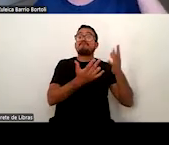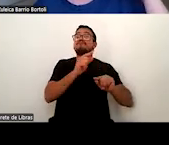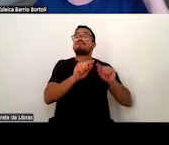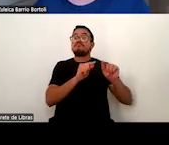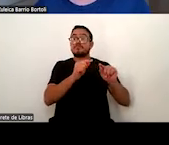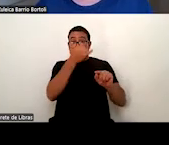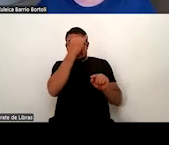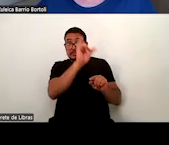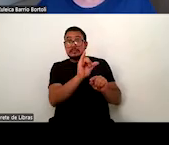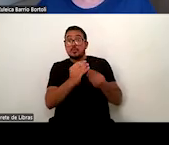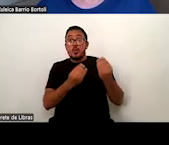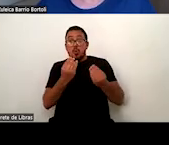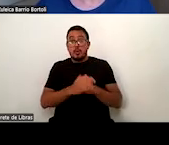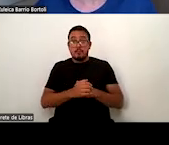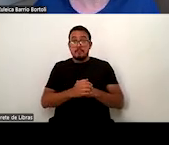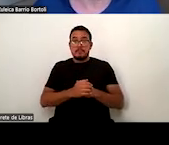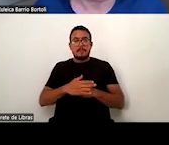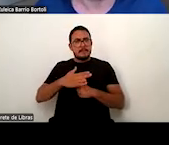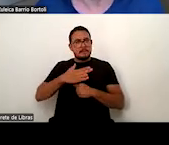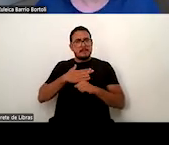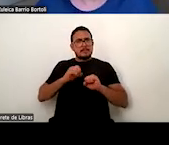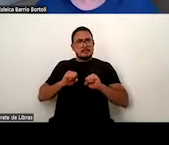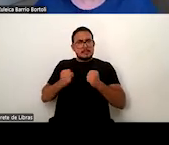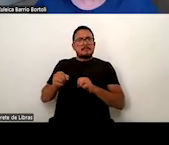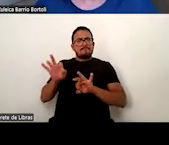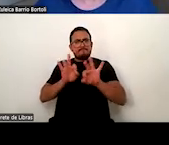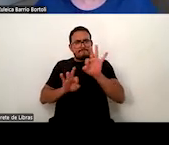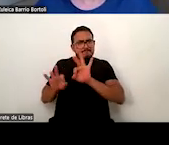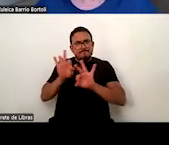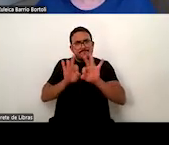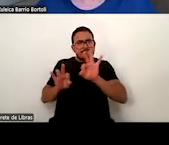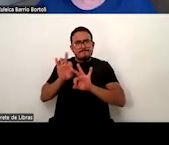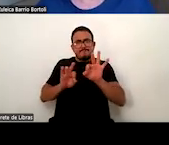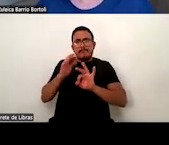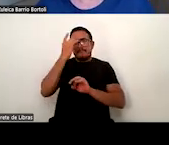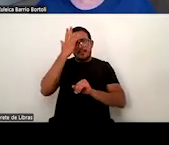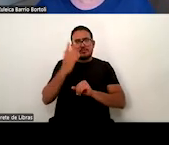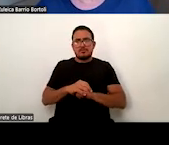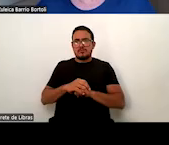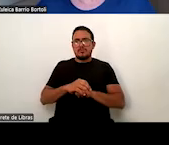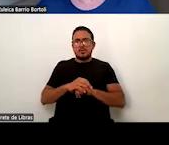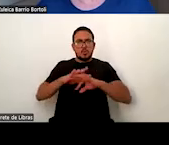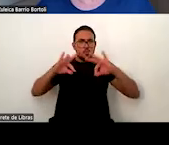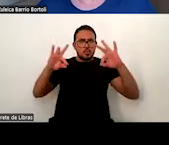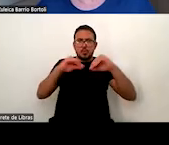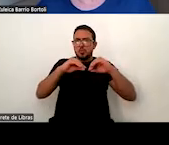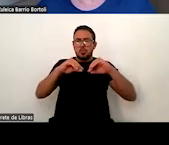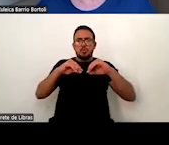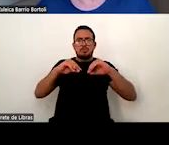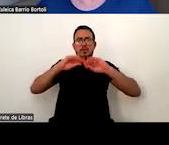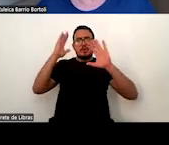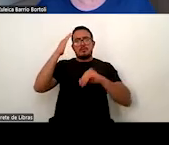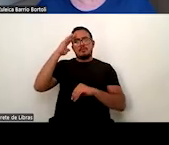tá? E ela é bem detalhada também, mas assim, no final, se vocês tiverem alguma dúvida, vai ter o tempo assim de perguntas